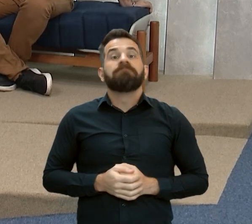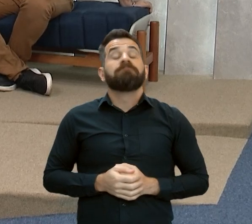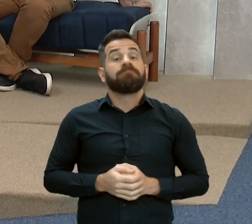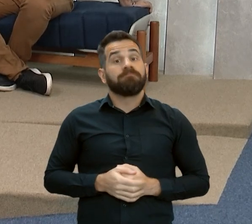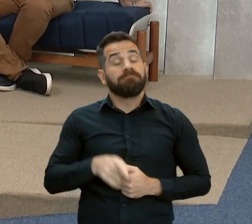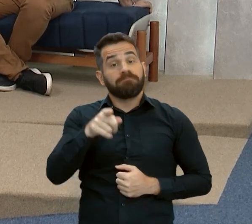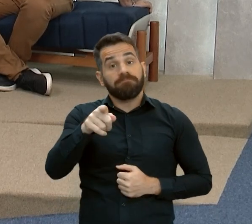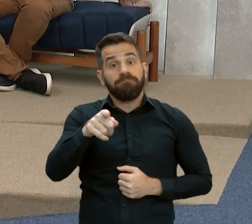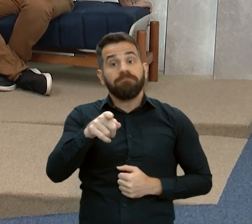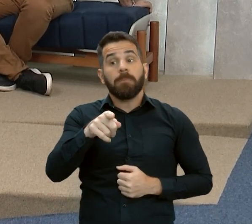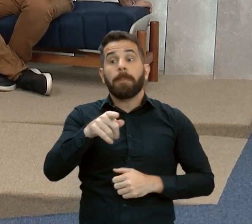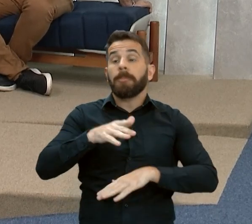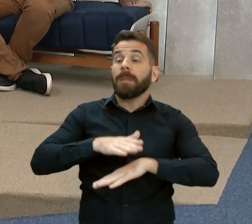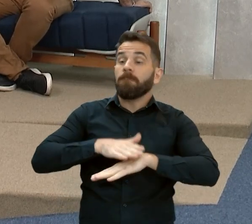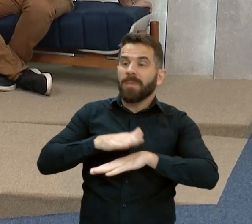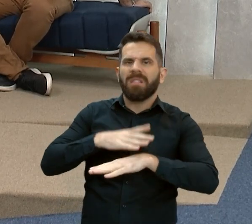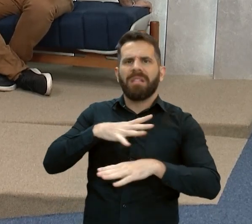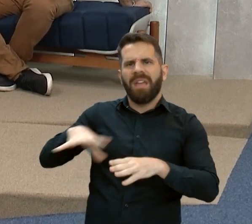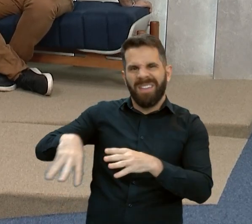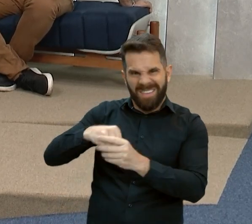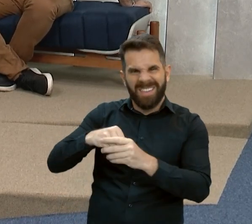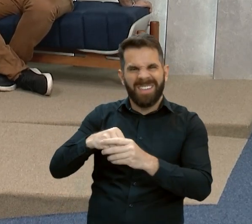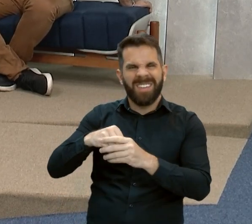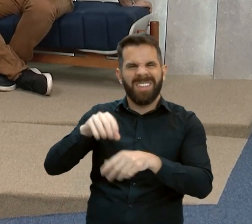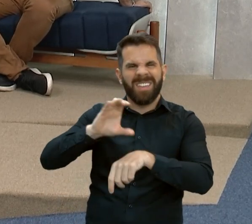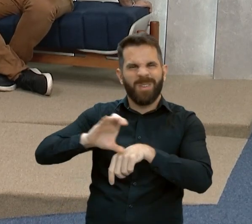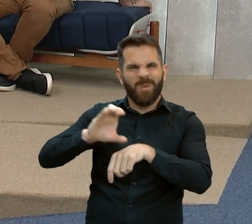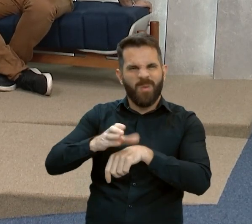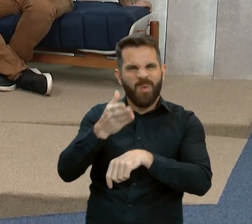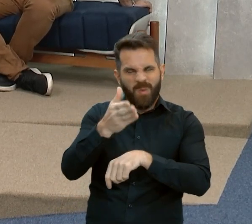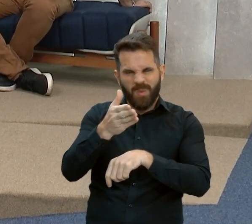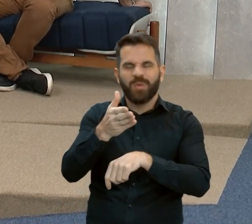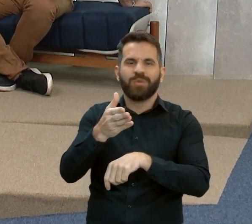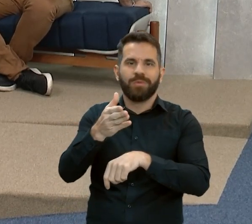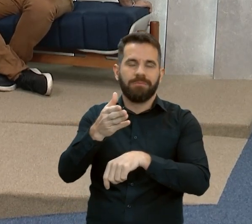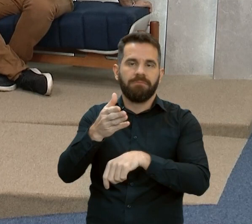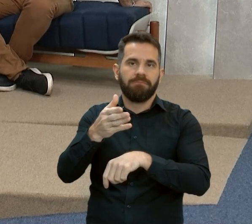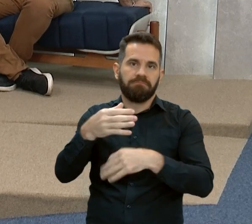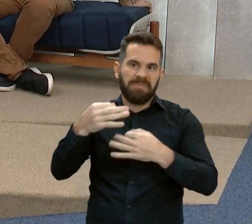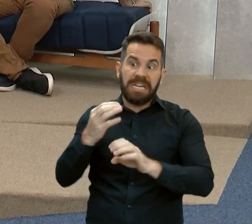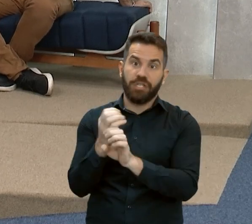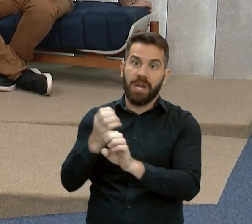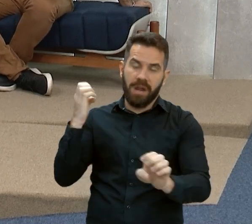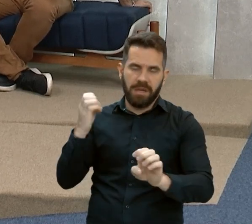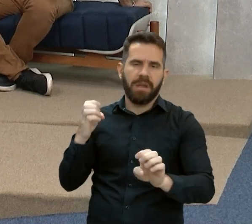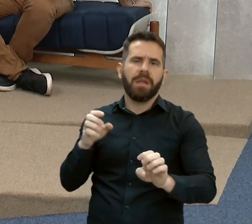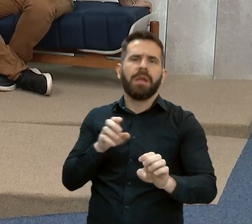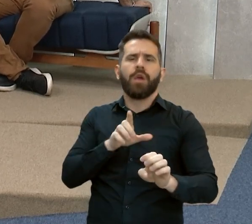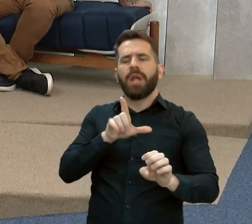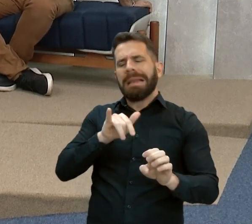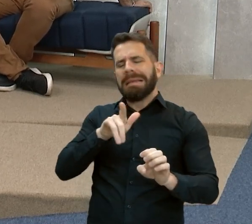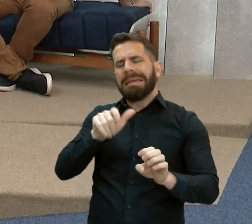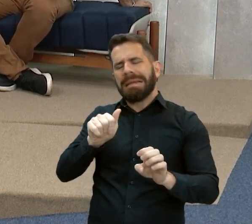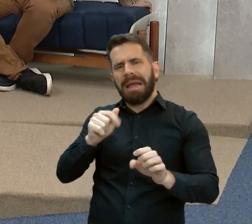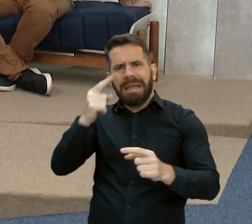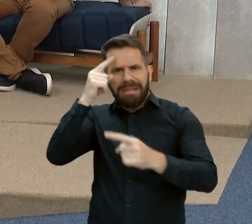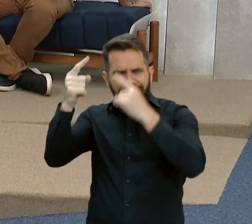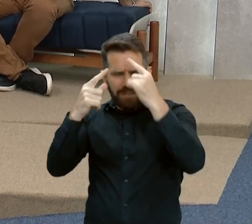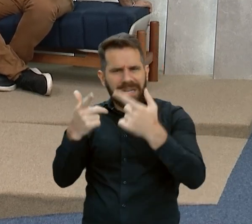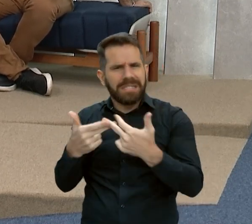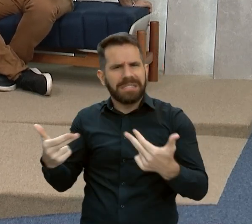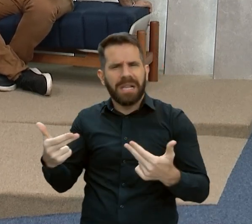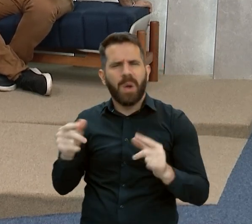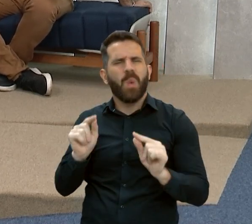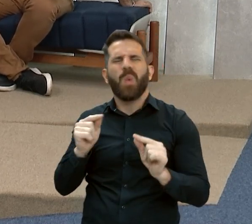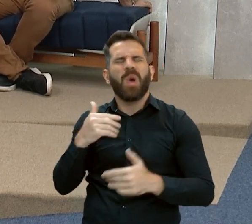professores, a Liga das Invenções também, né? Como que ela funciona? Explica pra gente. Então, a Liga